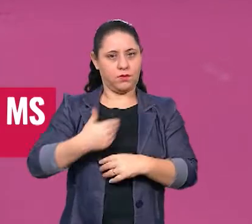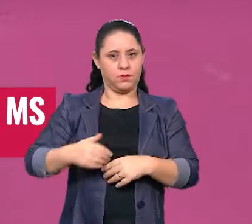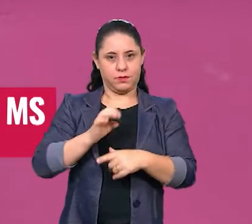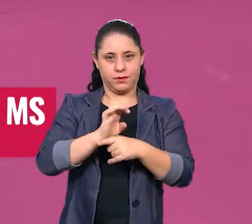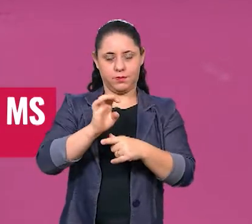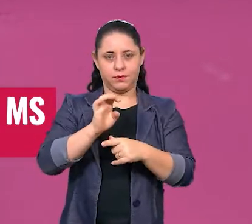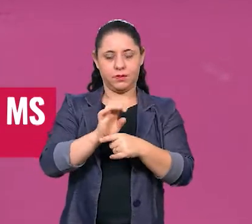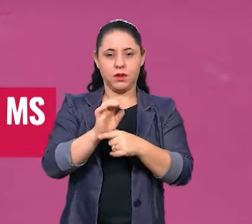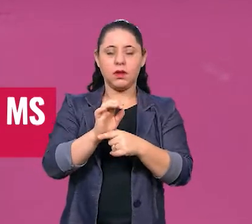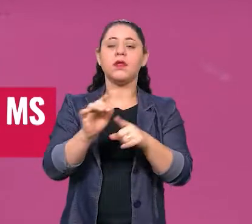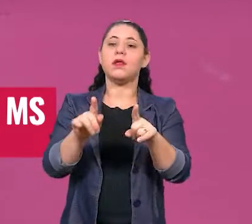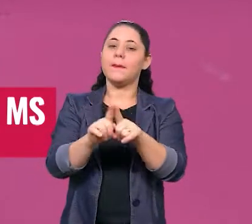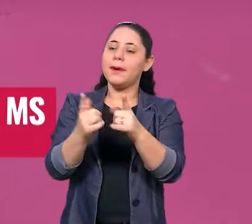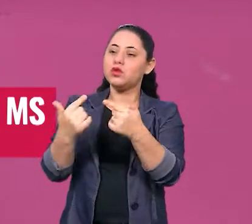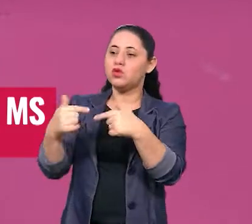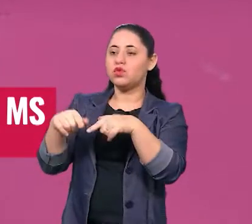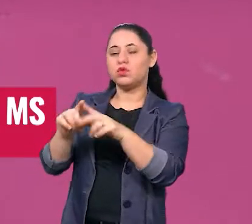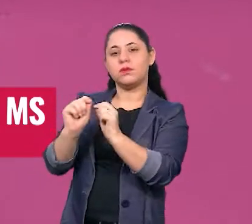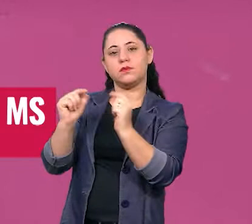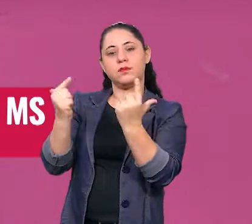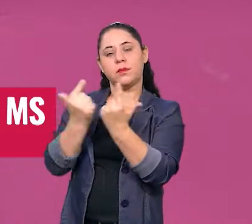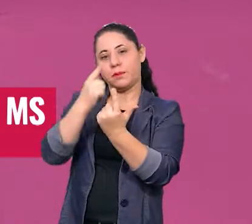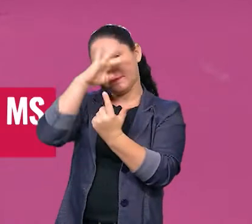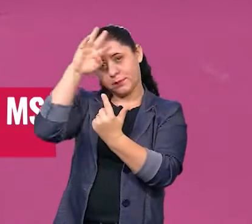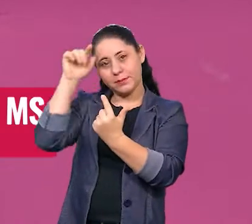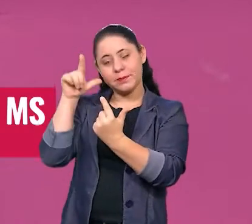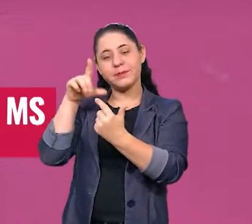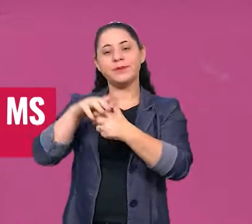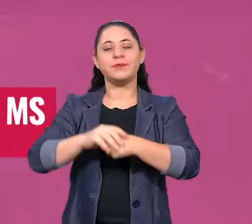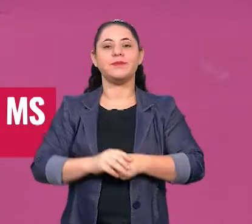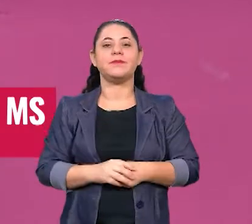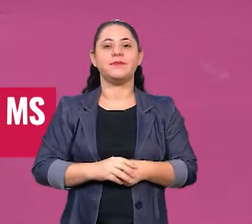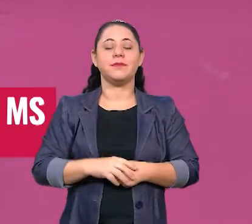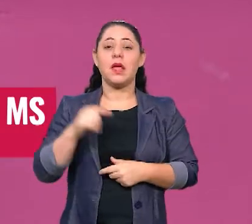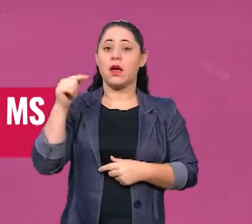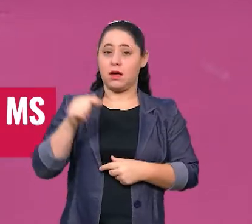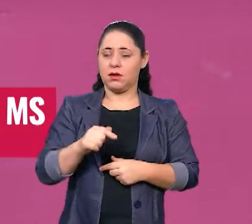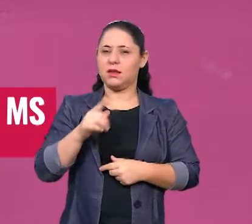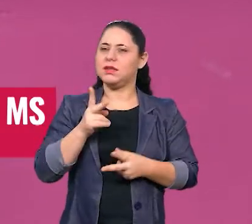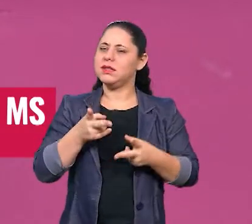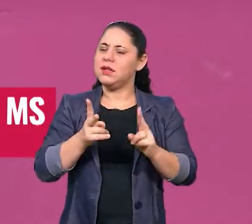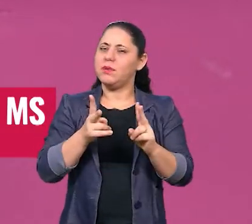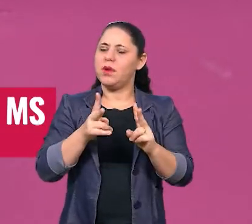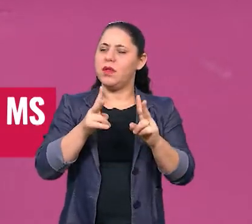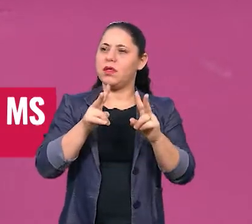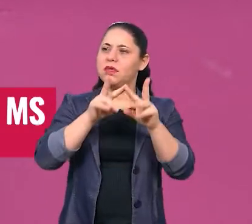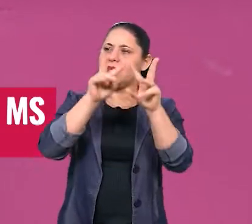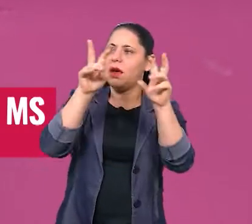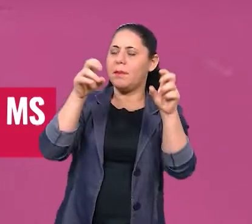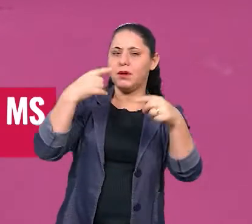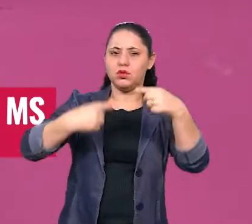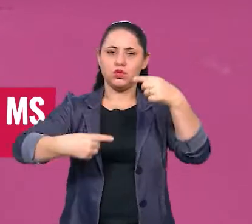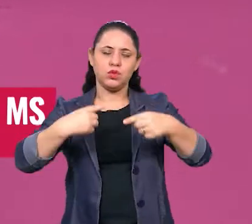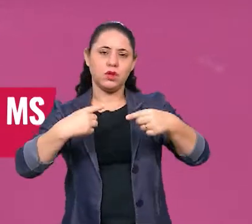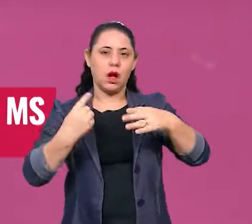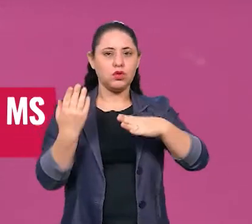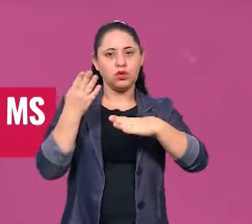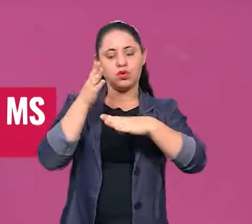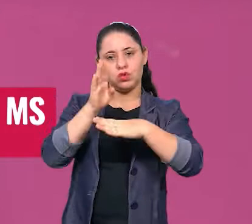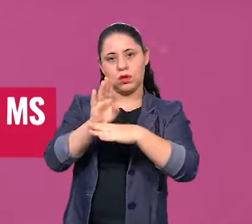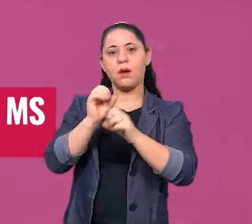Mulheres do Governo do Estado com a Assembleia Legislativa do Mato Grosso do Sul. Aqui a gente sempre debate temas que